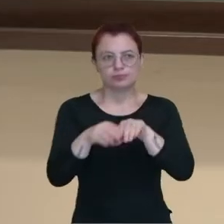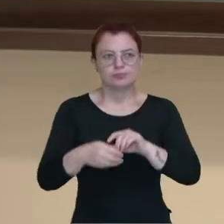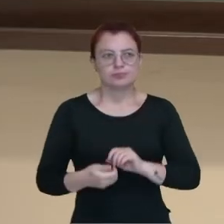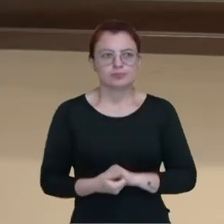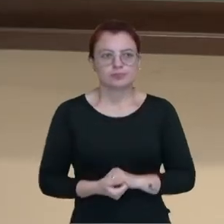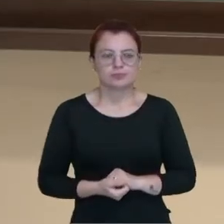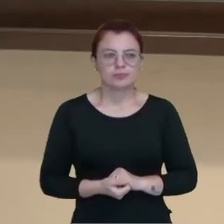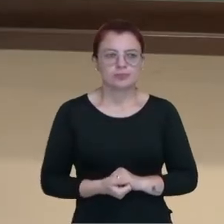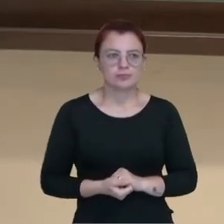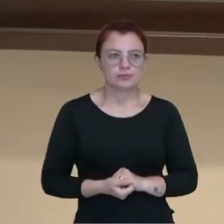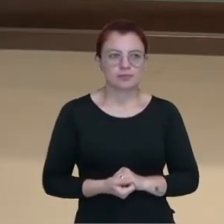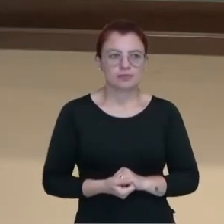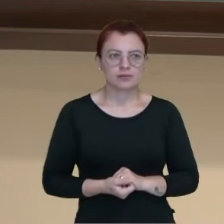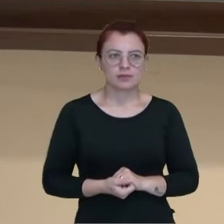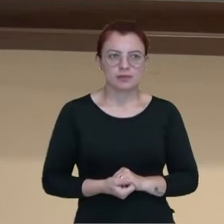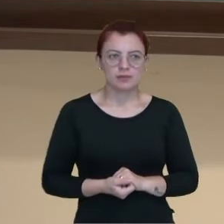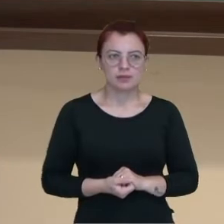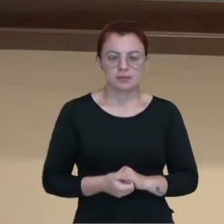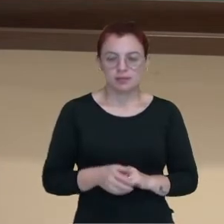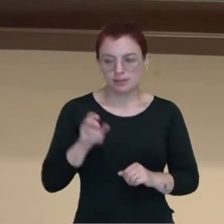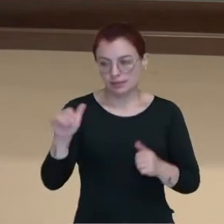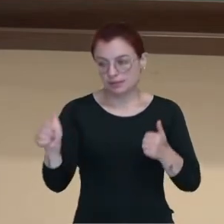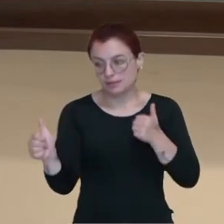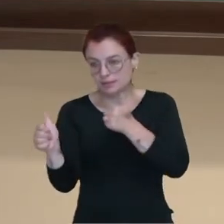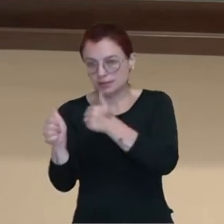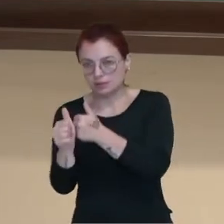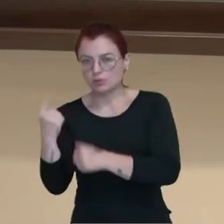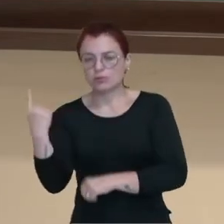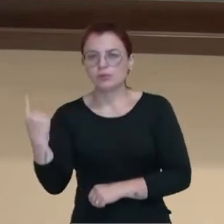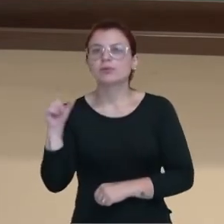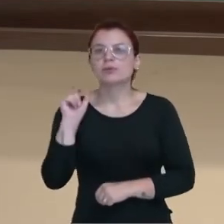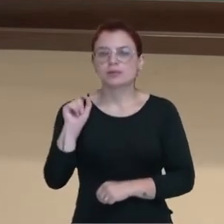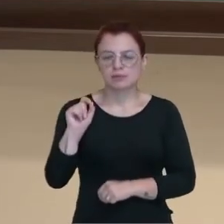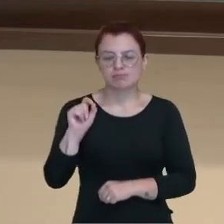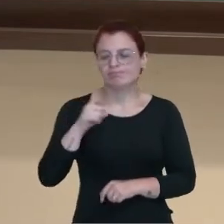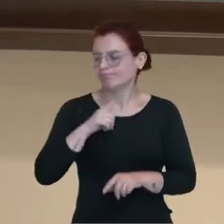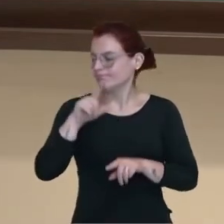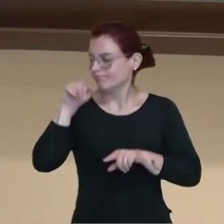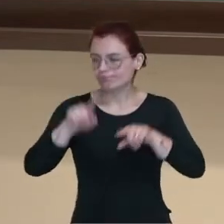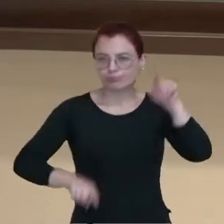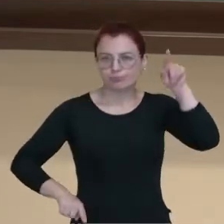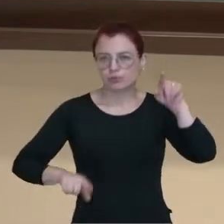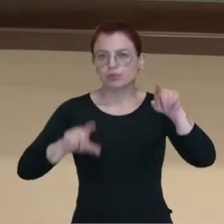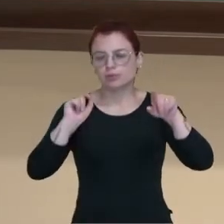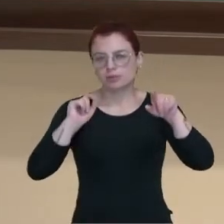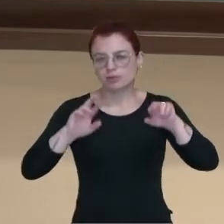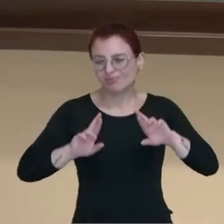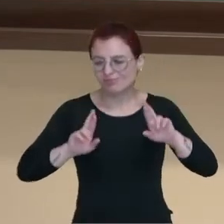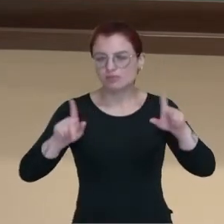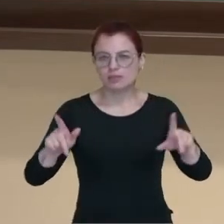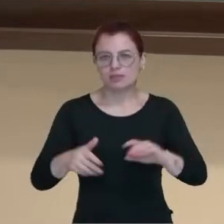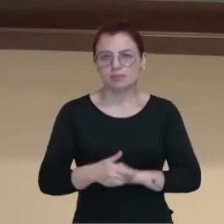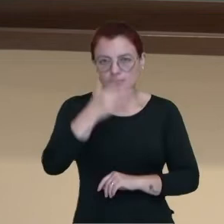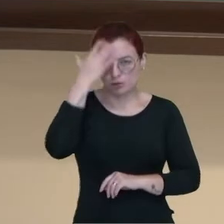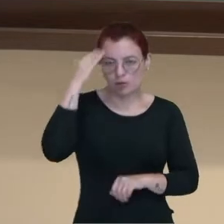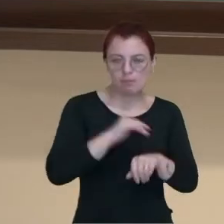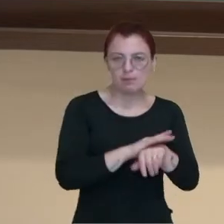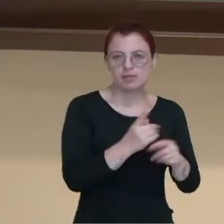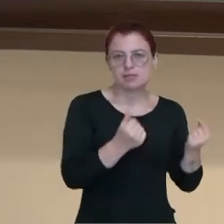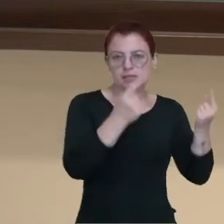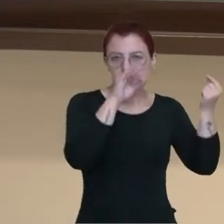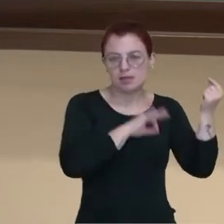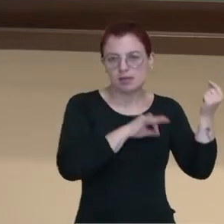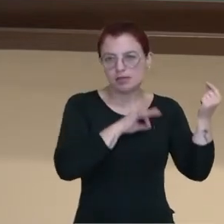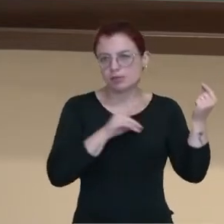mesma coisa. Quanto mais se aproxima do 1, pessoal, significa que a diferença entre o que o mais rico está ganhando e o que o mais pobre está